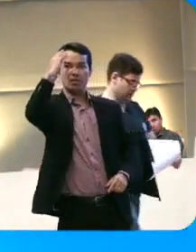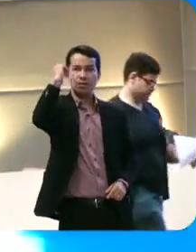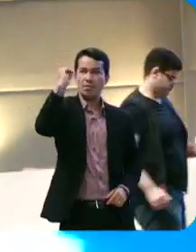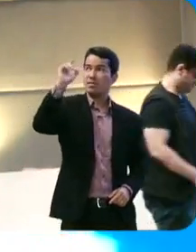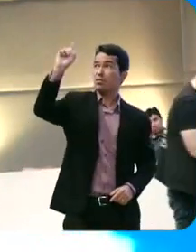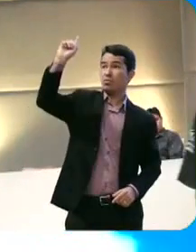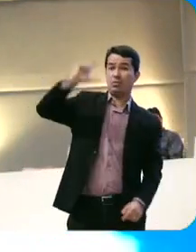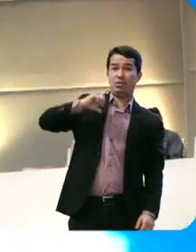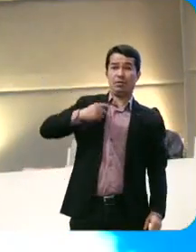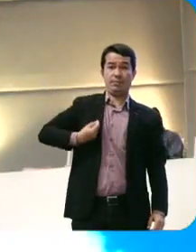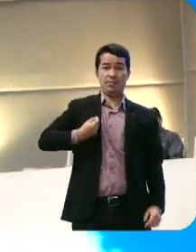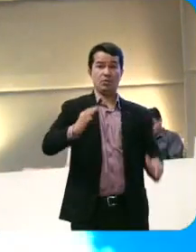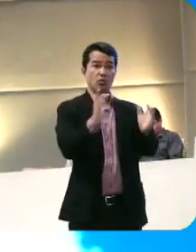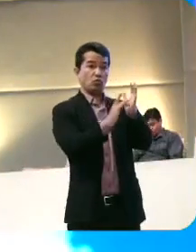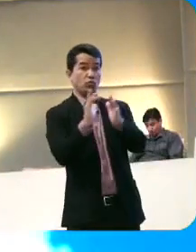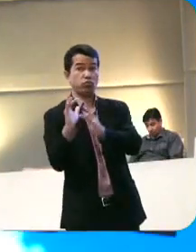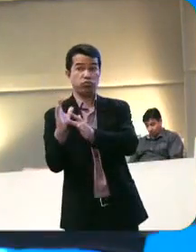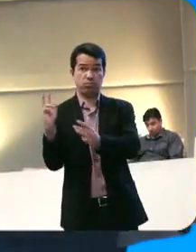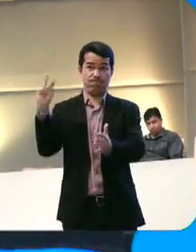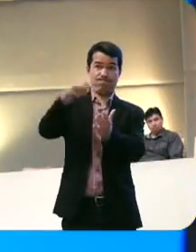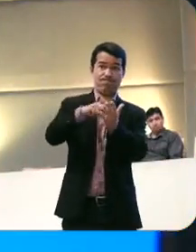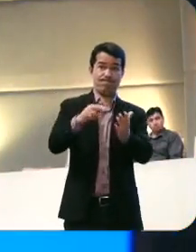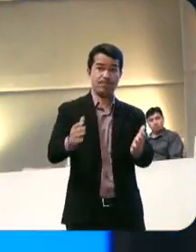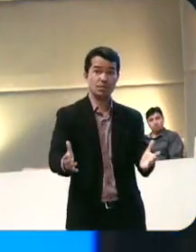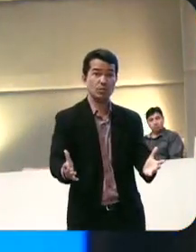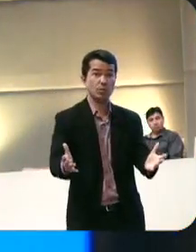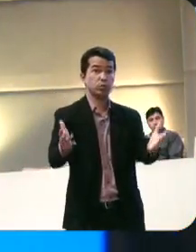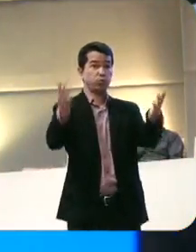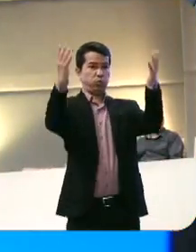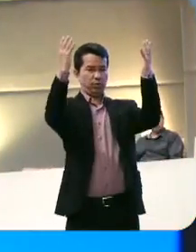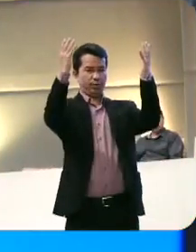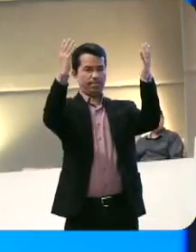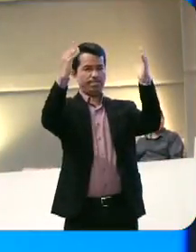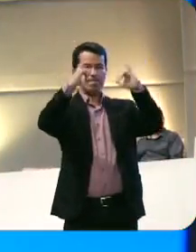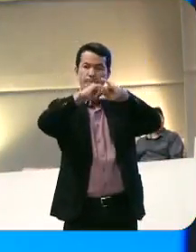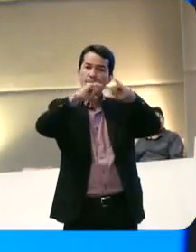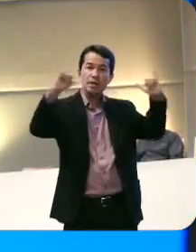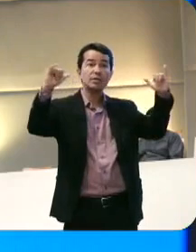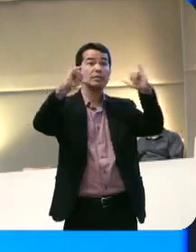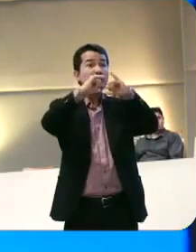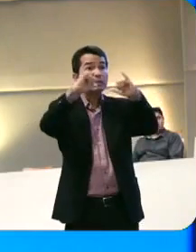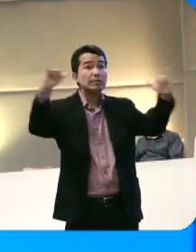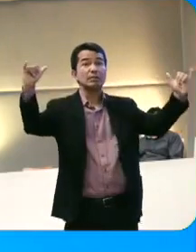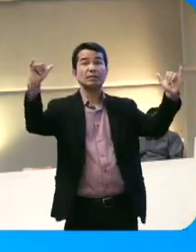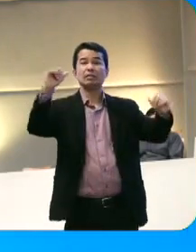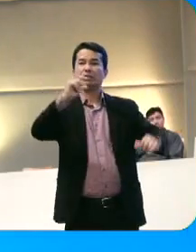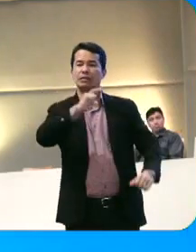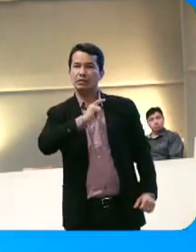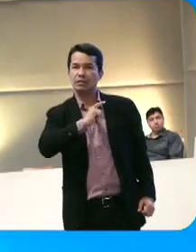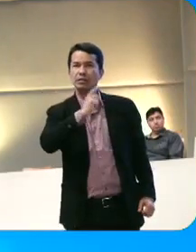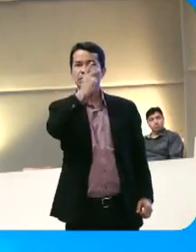Jesus ressuscitou. Porque existem pessoas que parecem com Ele, andando por aí.